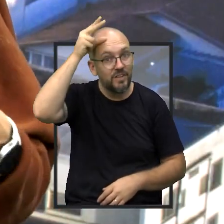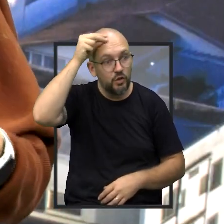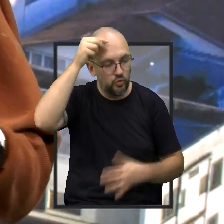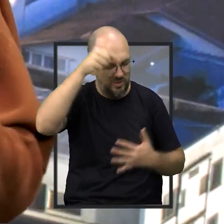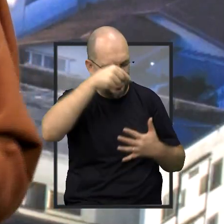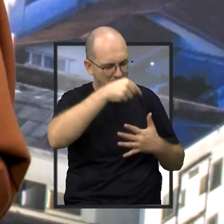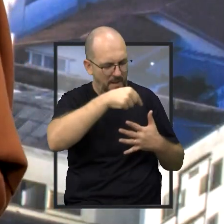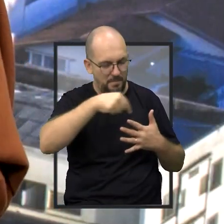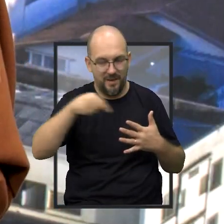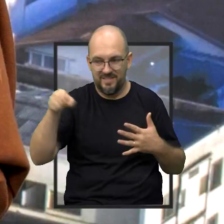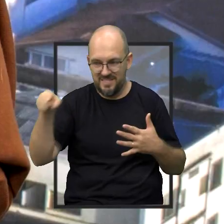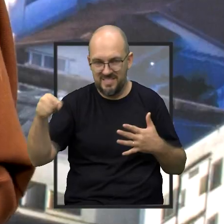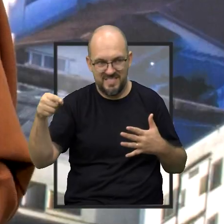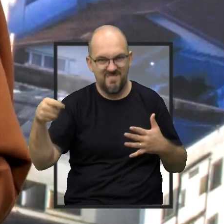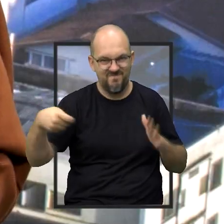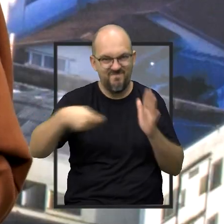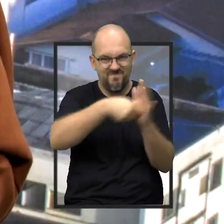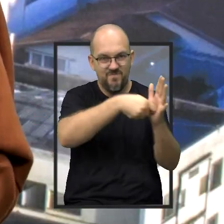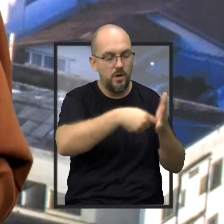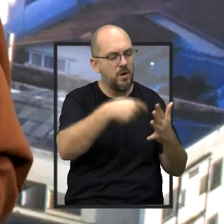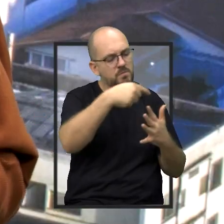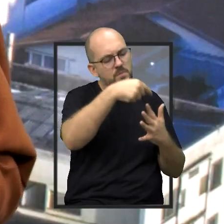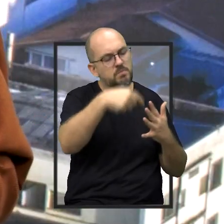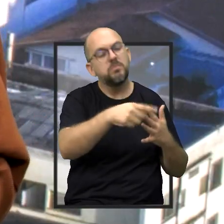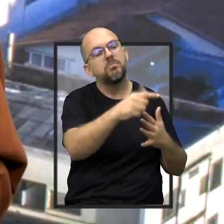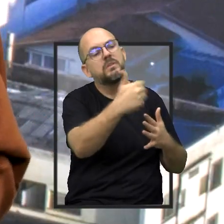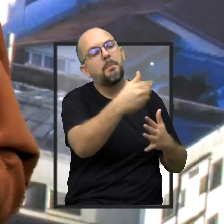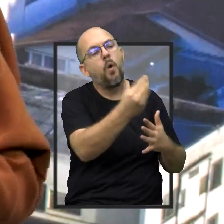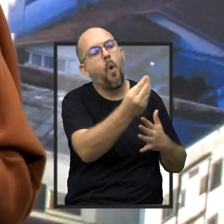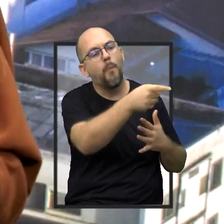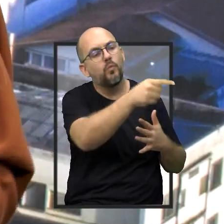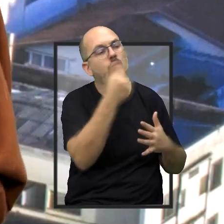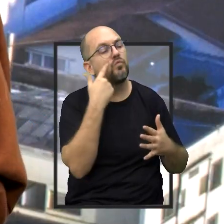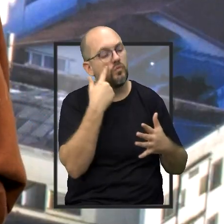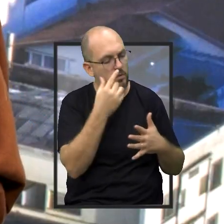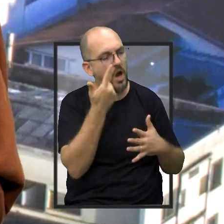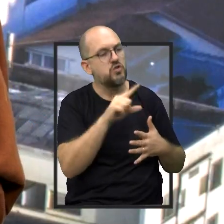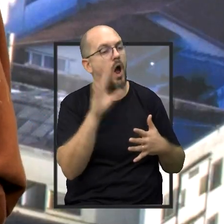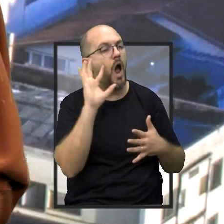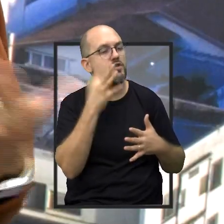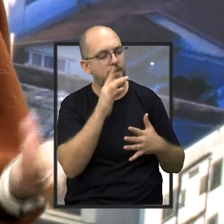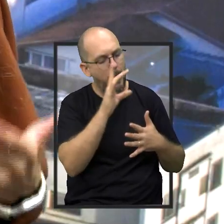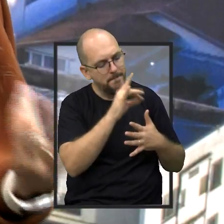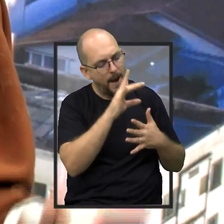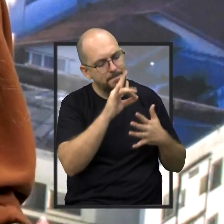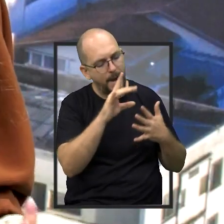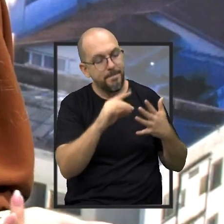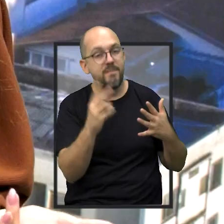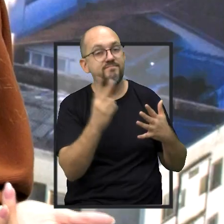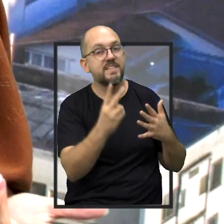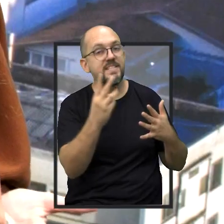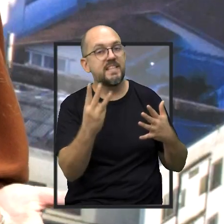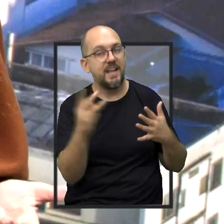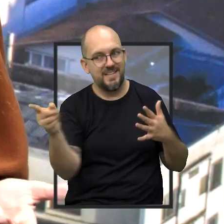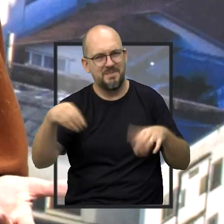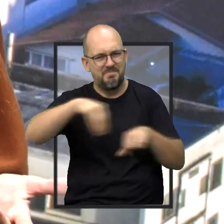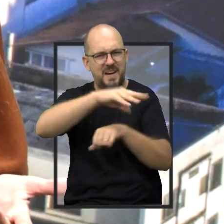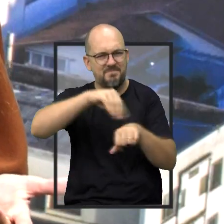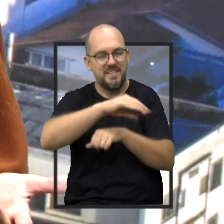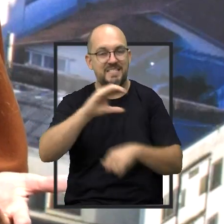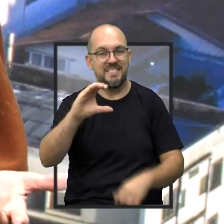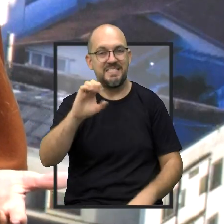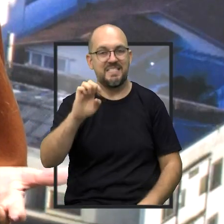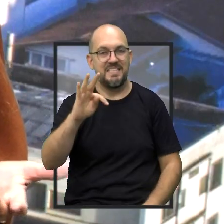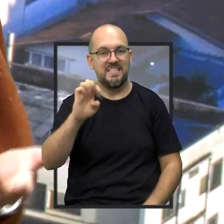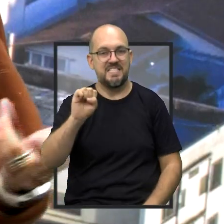vem trabalhando para sanar todos esses pontos e atender essas exigências técnicas da CETESB.